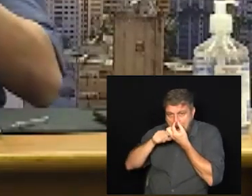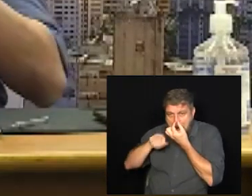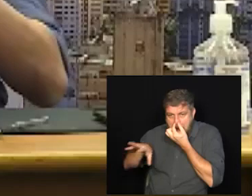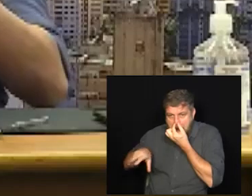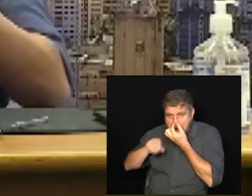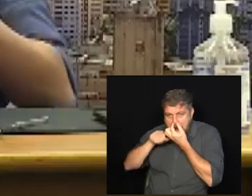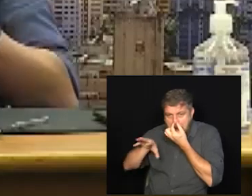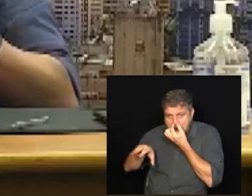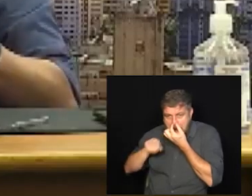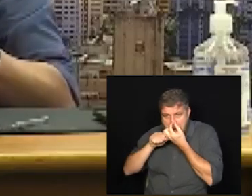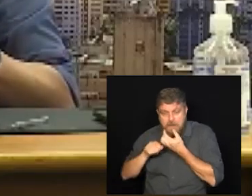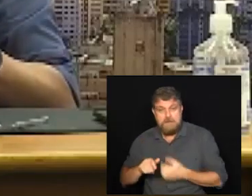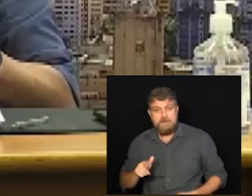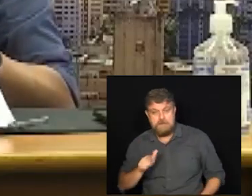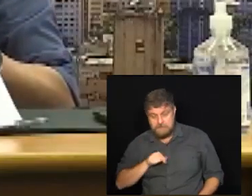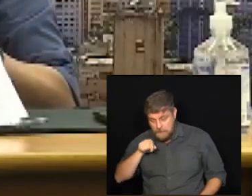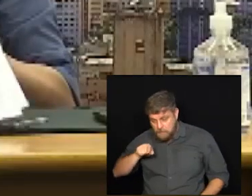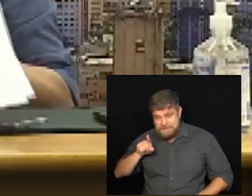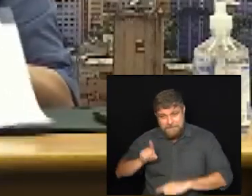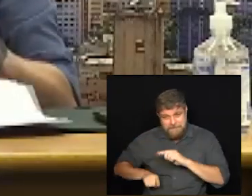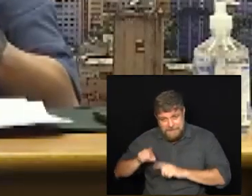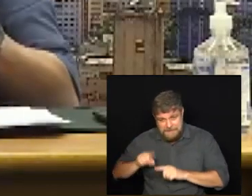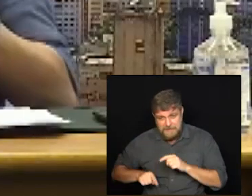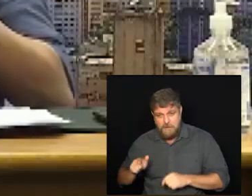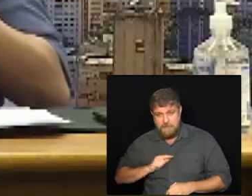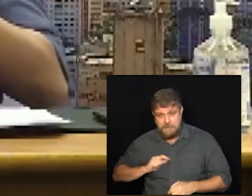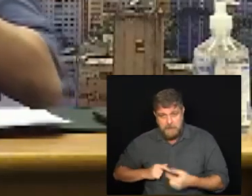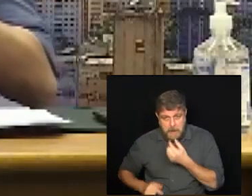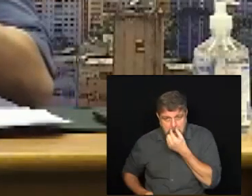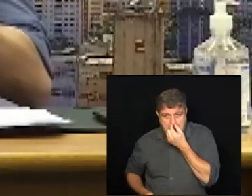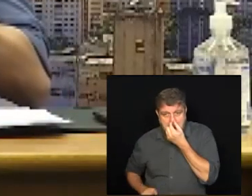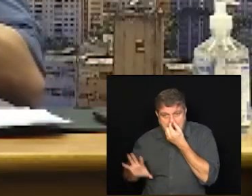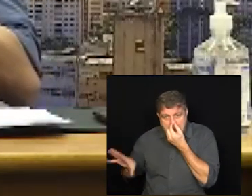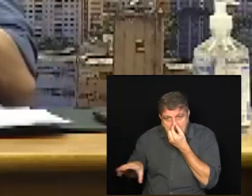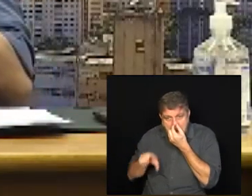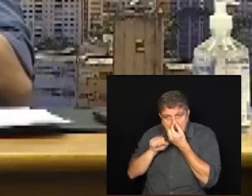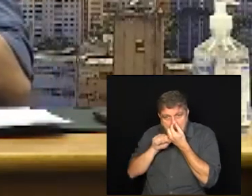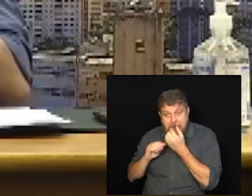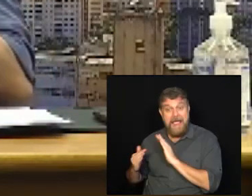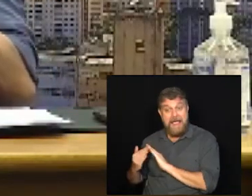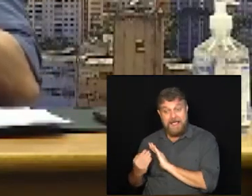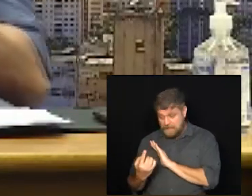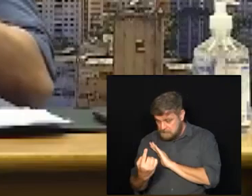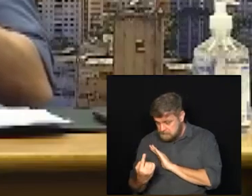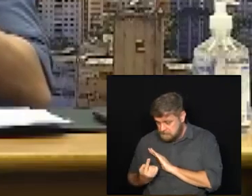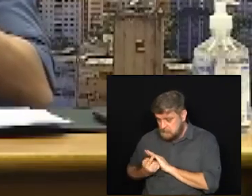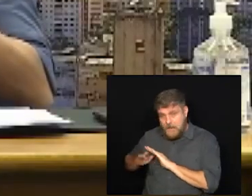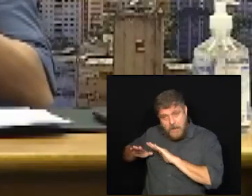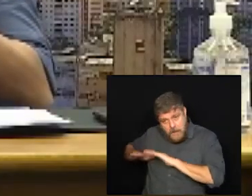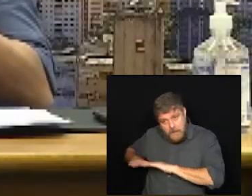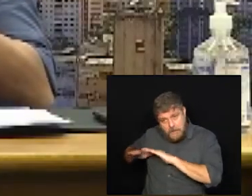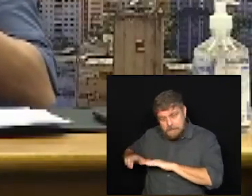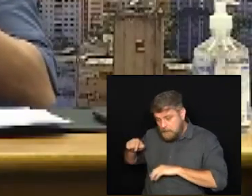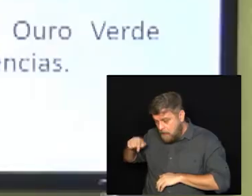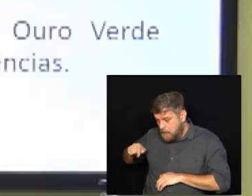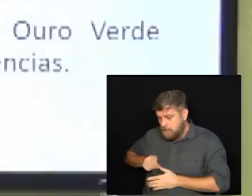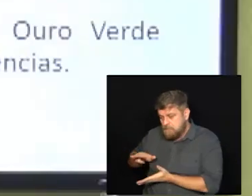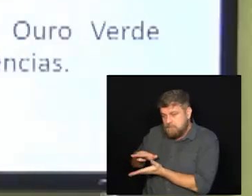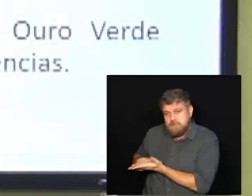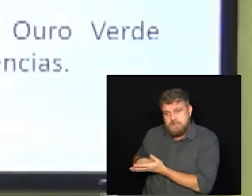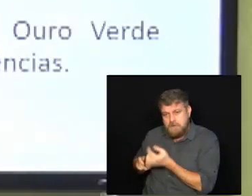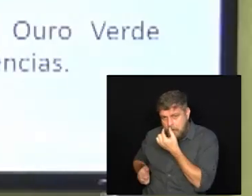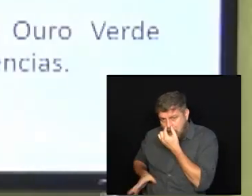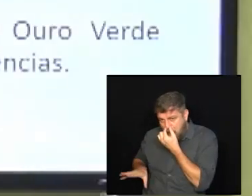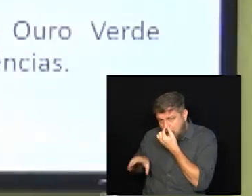nasal. Aí, com esse equipamento, que é o concentrador de oxigênio, ele pode ir para casa terminar a sua recuperação.